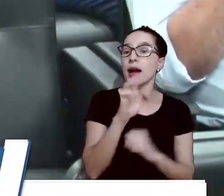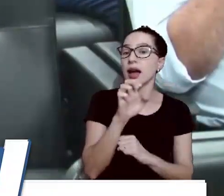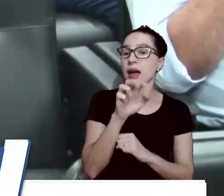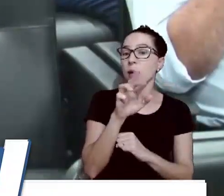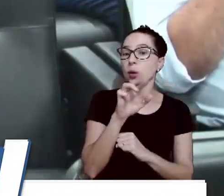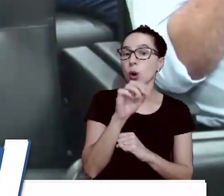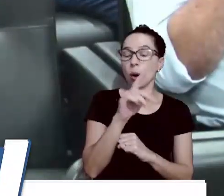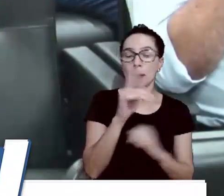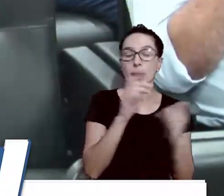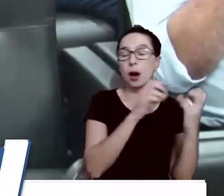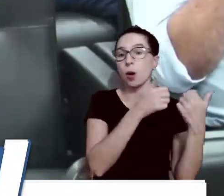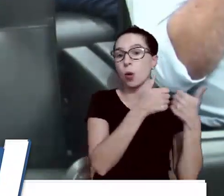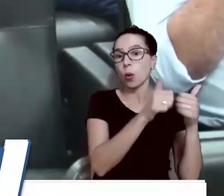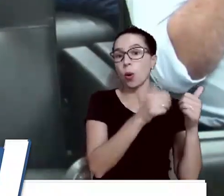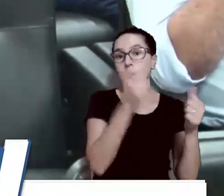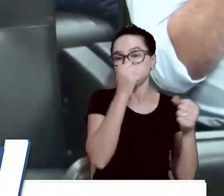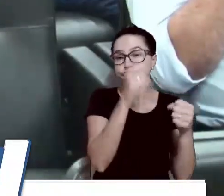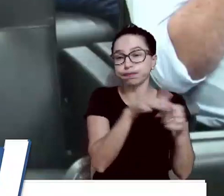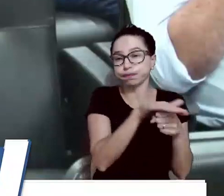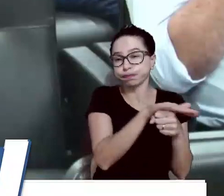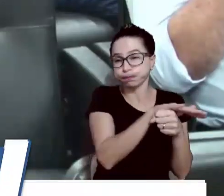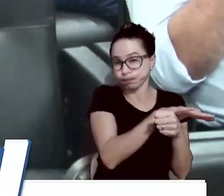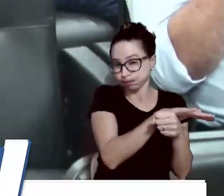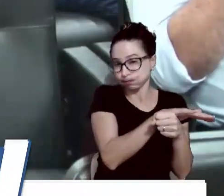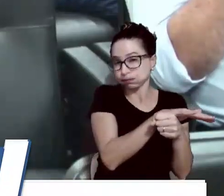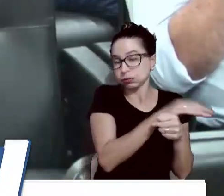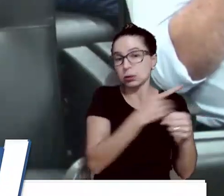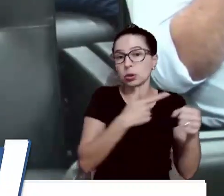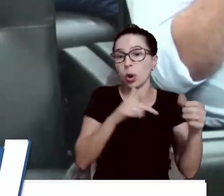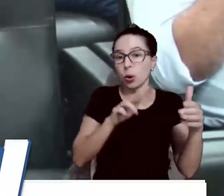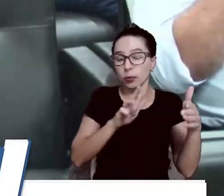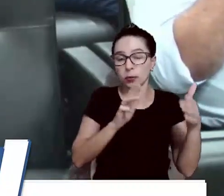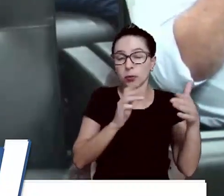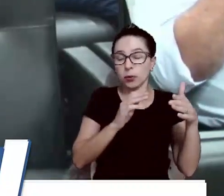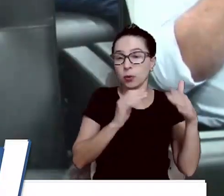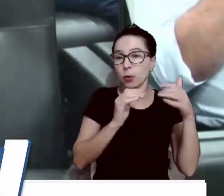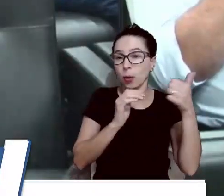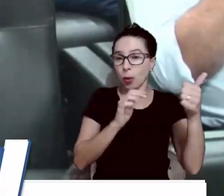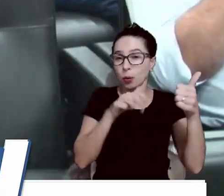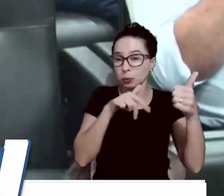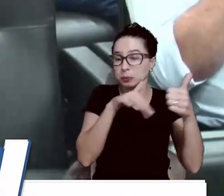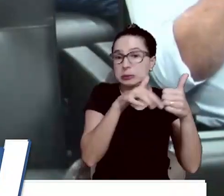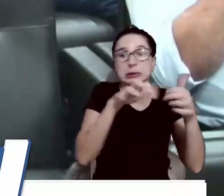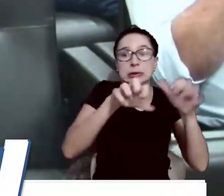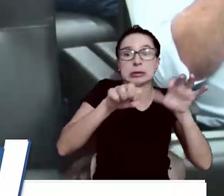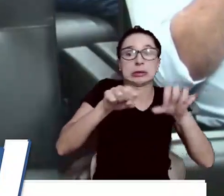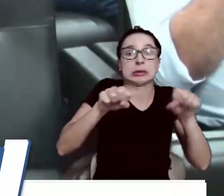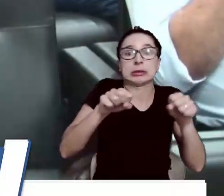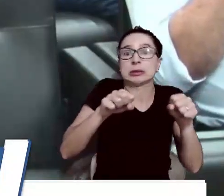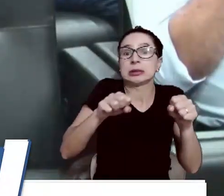do aeroporto, a gente subia no ônibus, agarrando, colocando a...